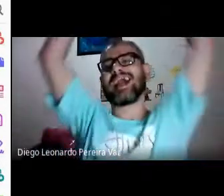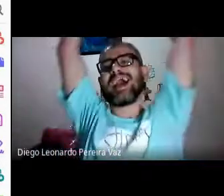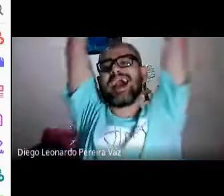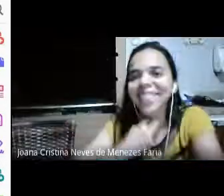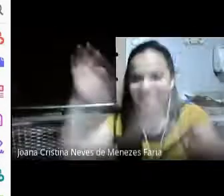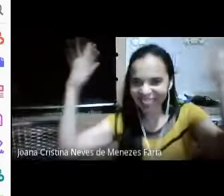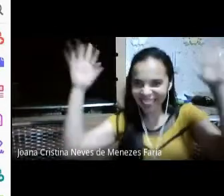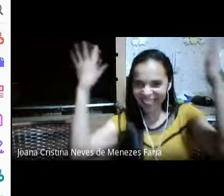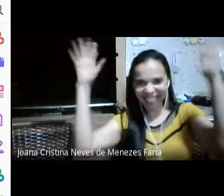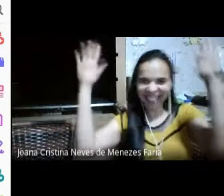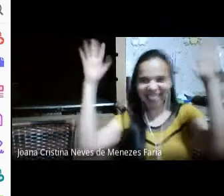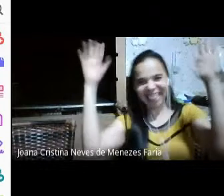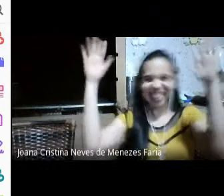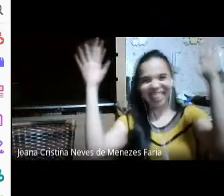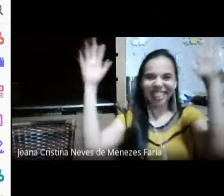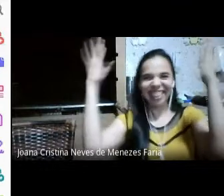Joana!